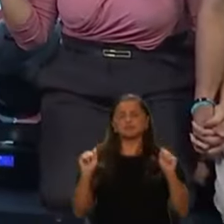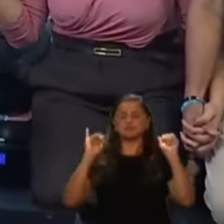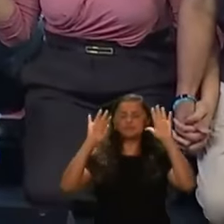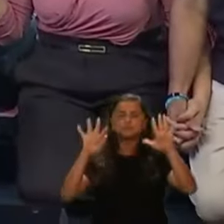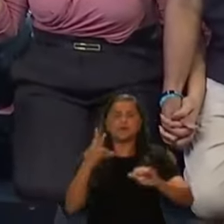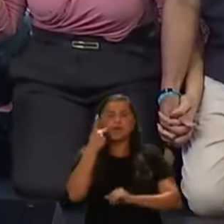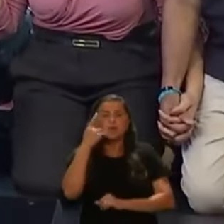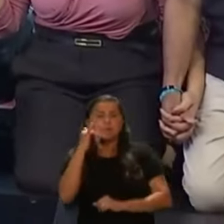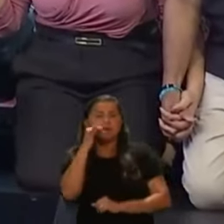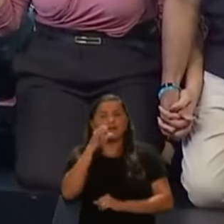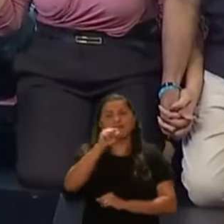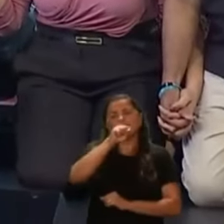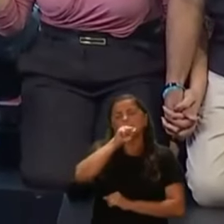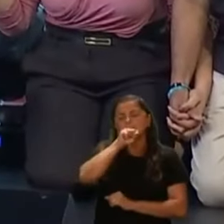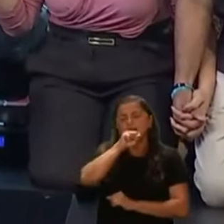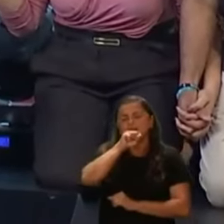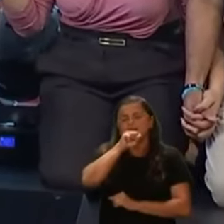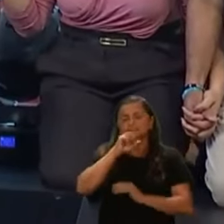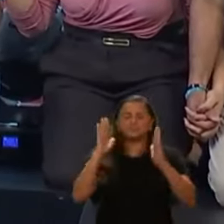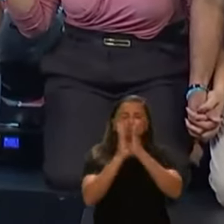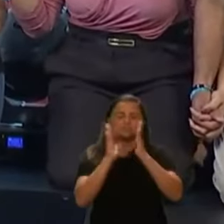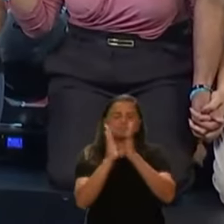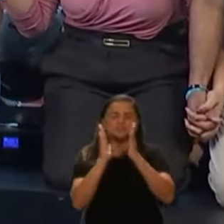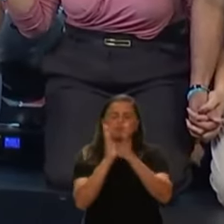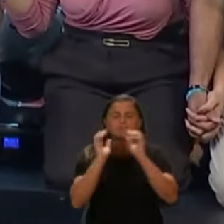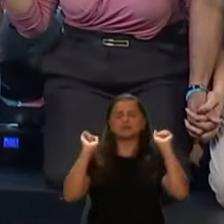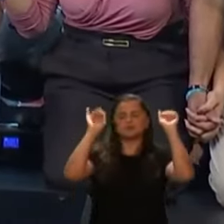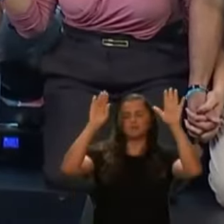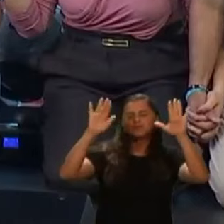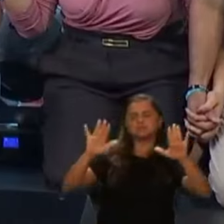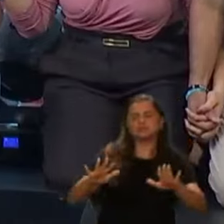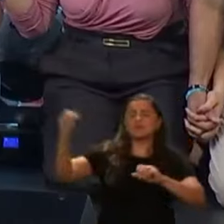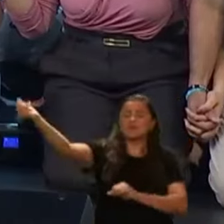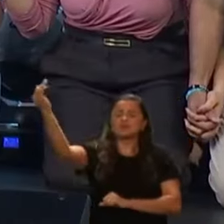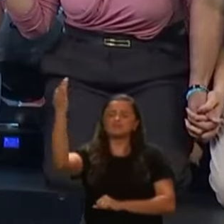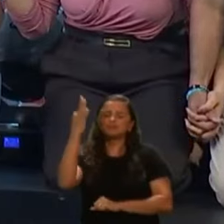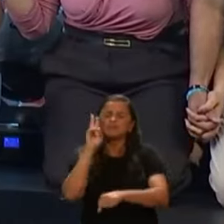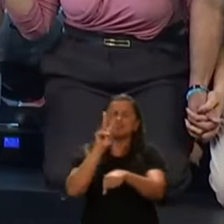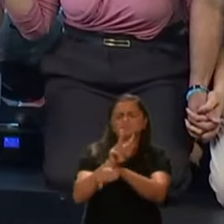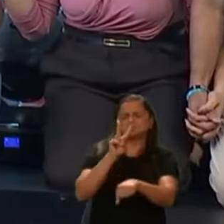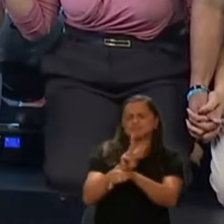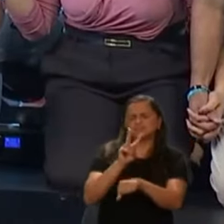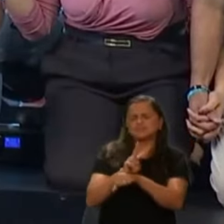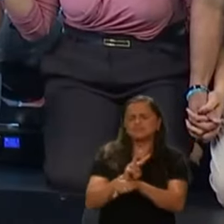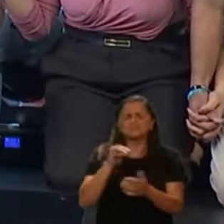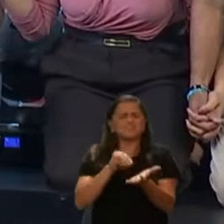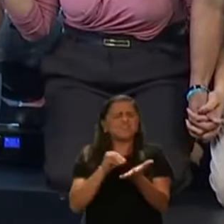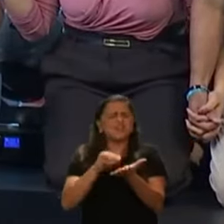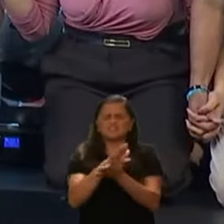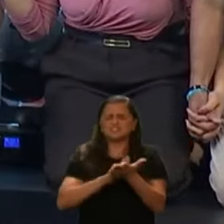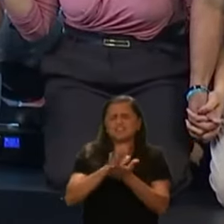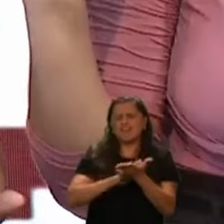Anthony. Nós oramos para que o Senhor conceda graça, sabedoria e provisão. Que nunca falte nada dessa família.